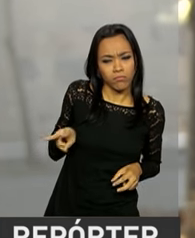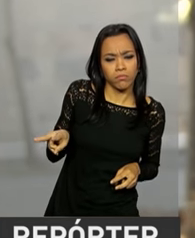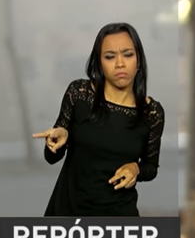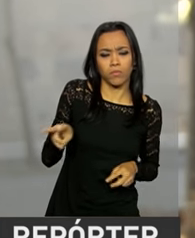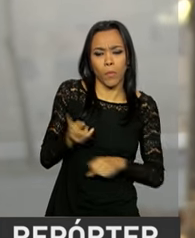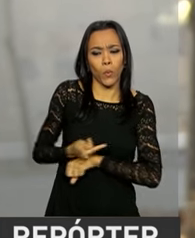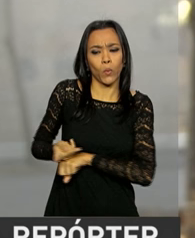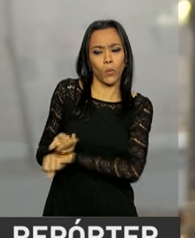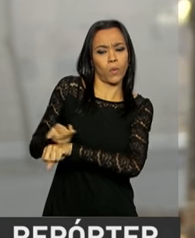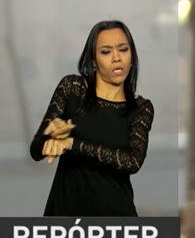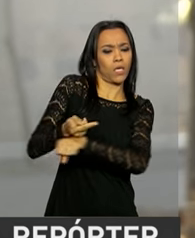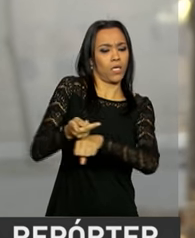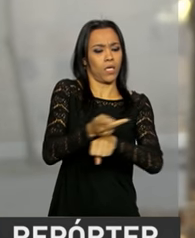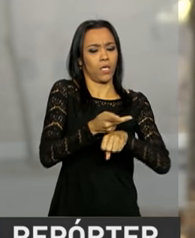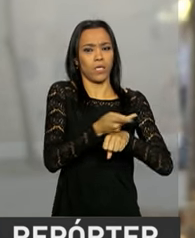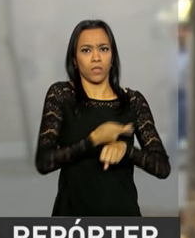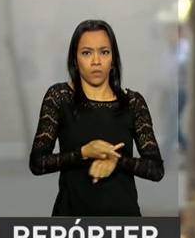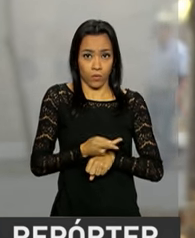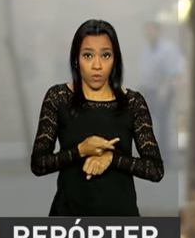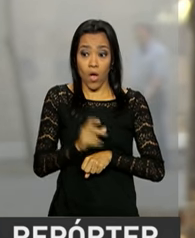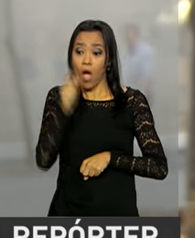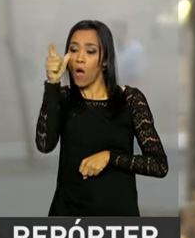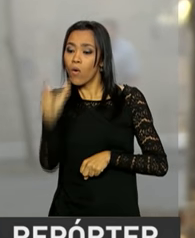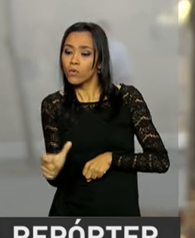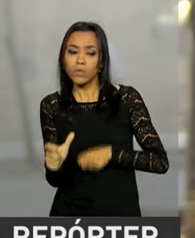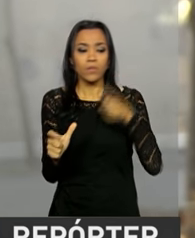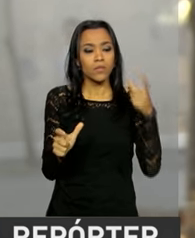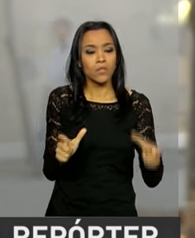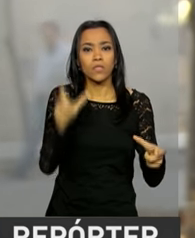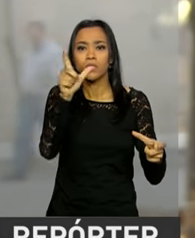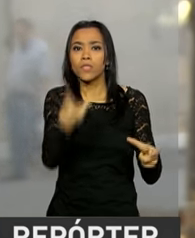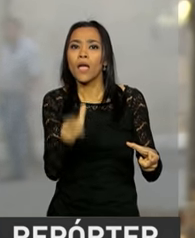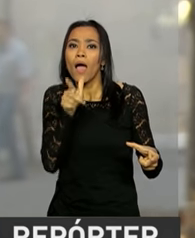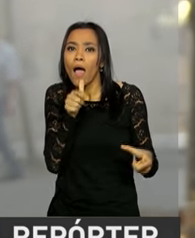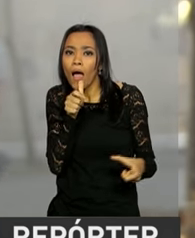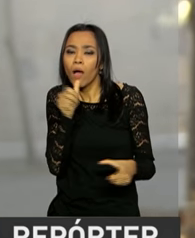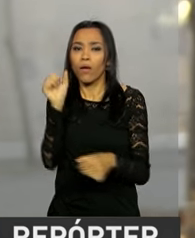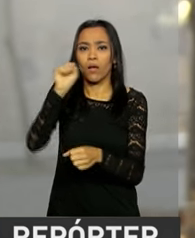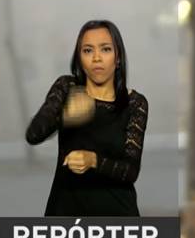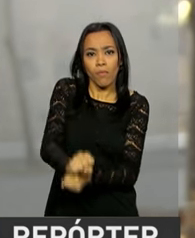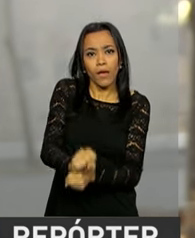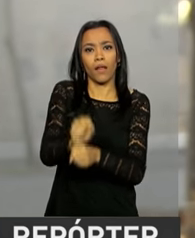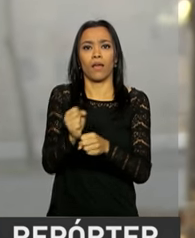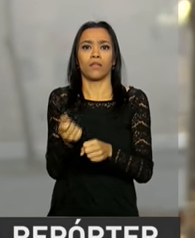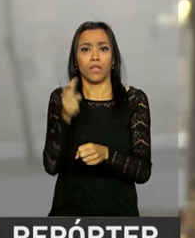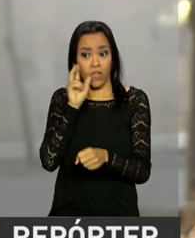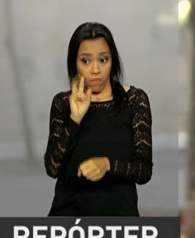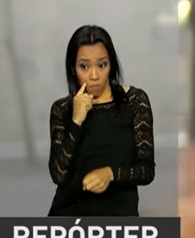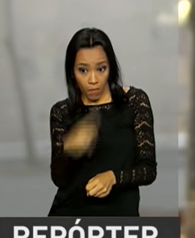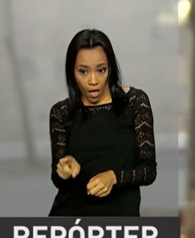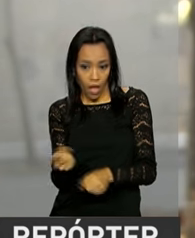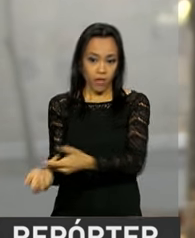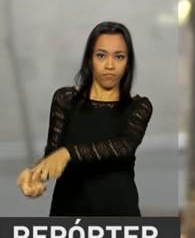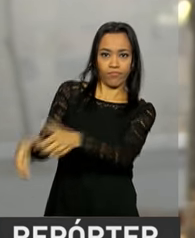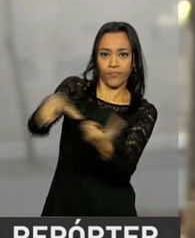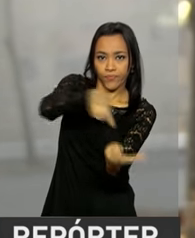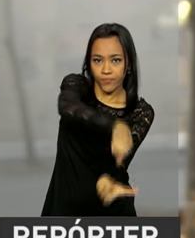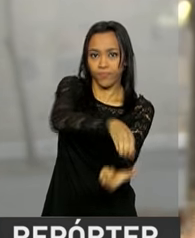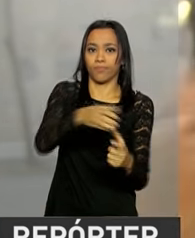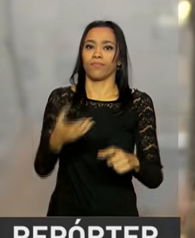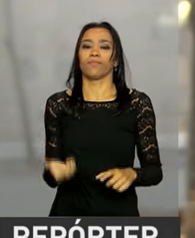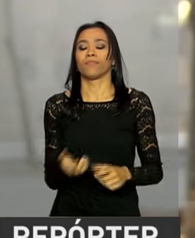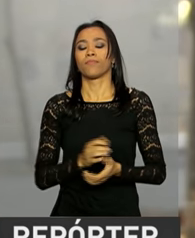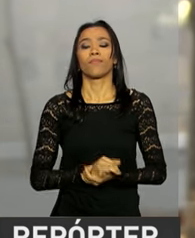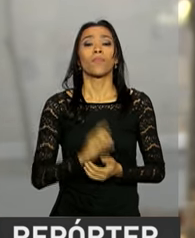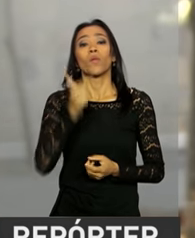procurando no espaço eh se onde que vai acumular a água, onde que pode vir acumular água, independente dele ter uma função para você